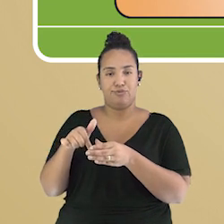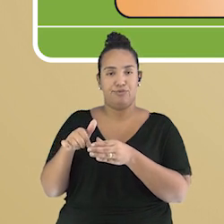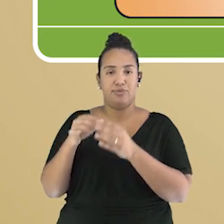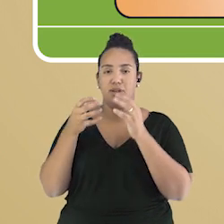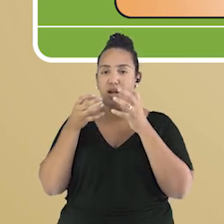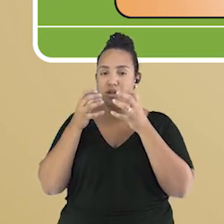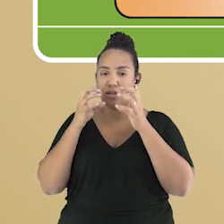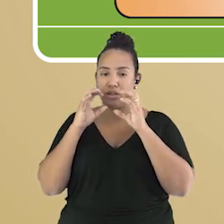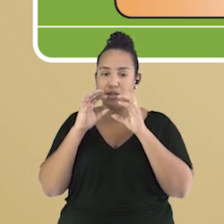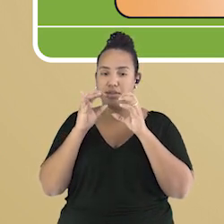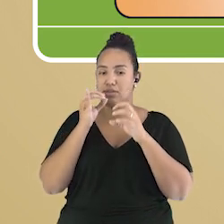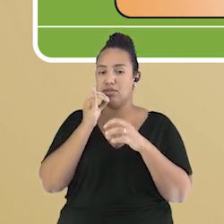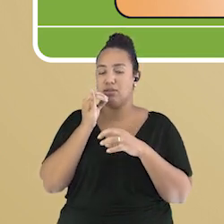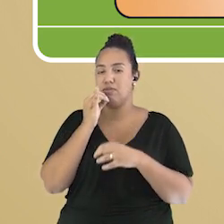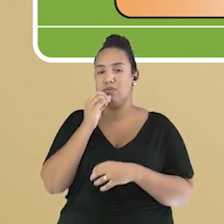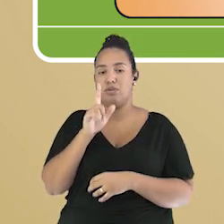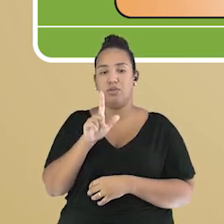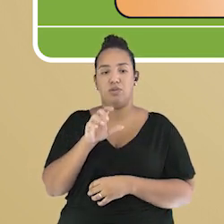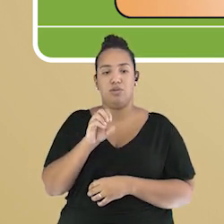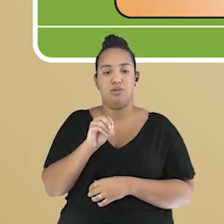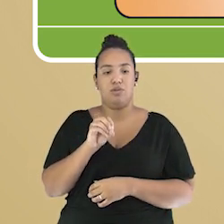no lote de número